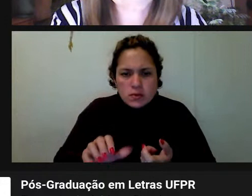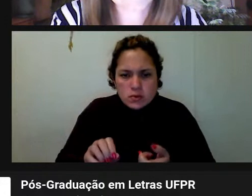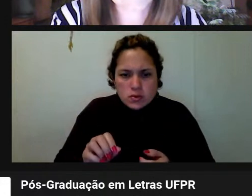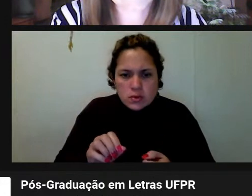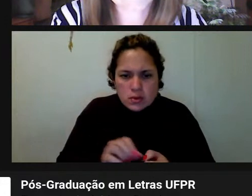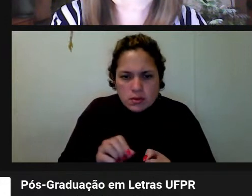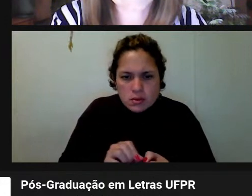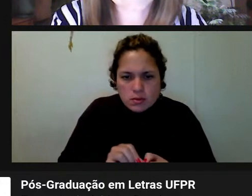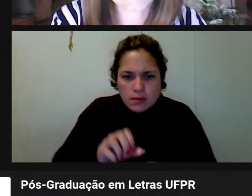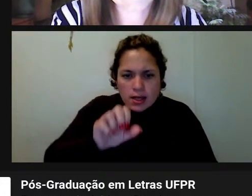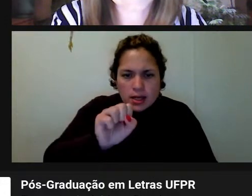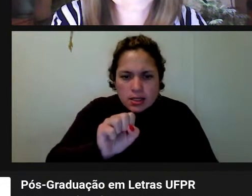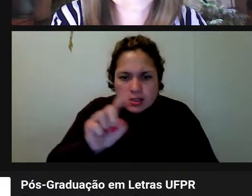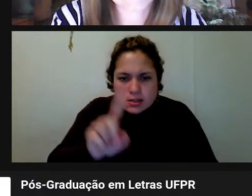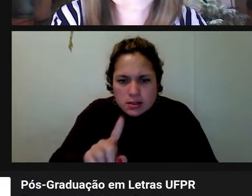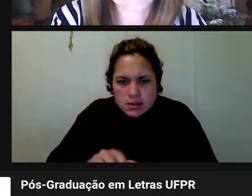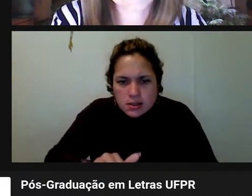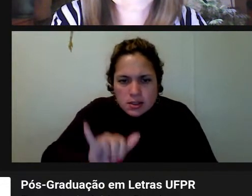formação